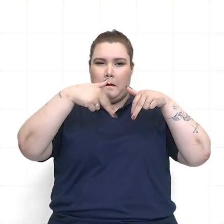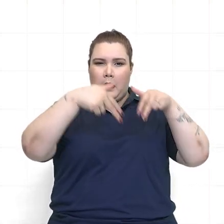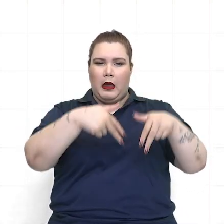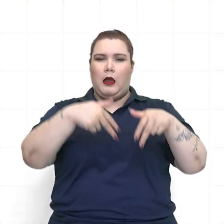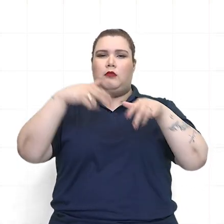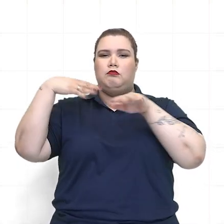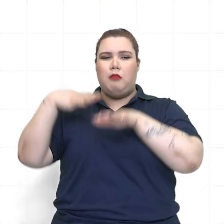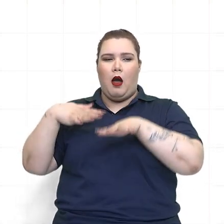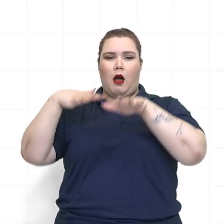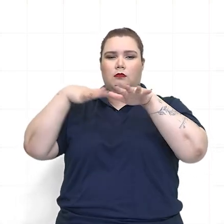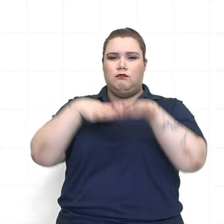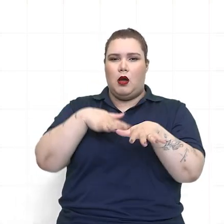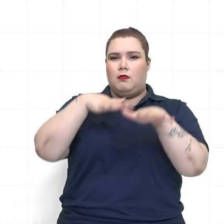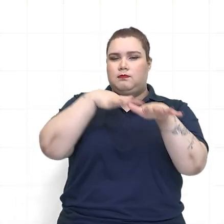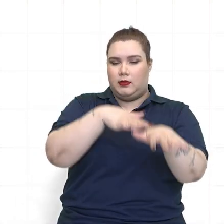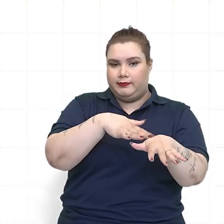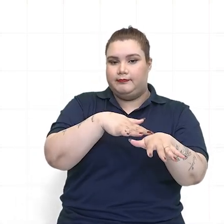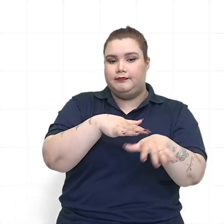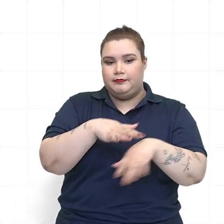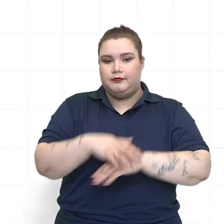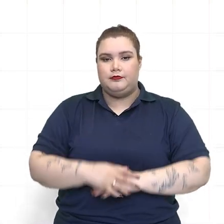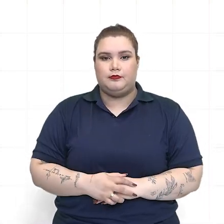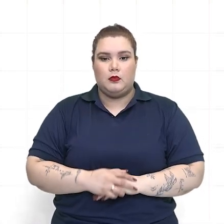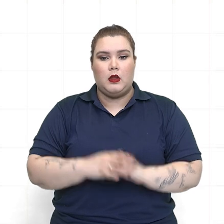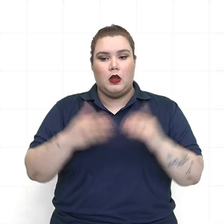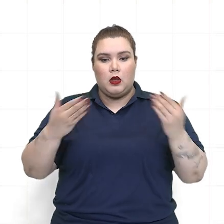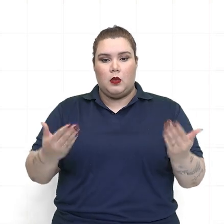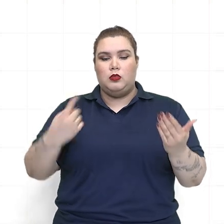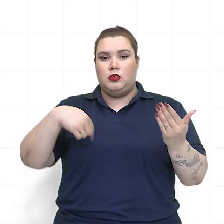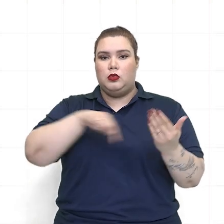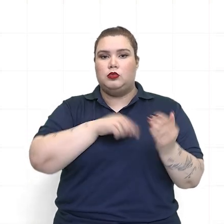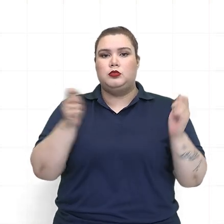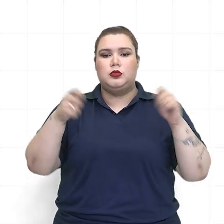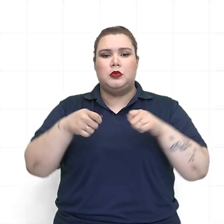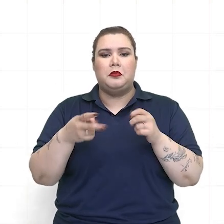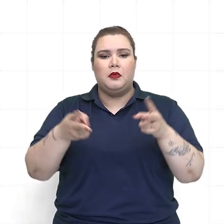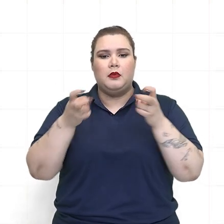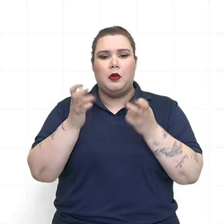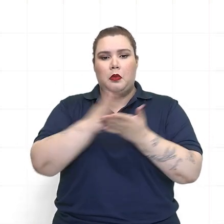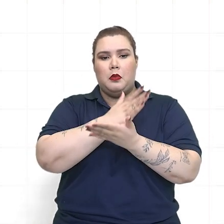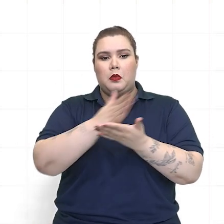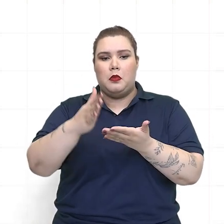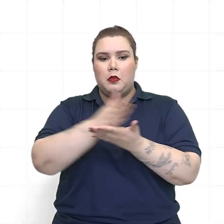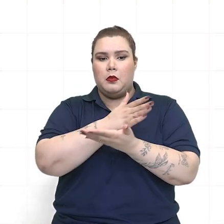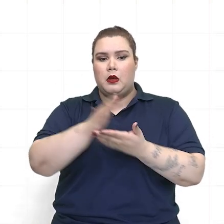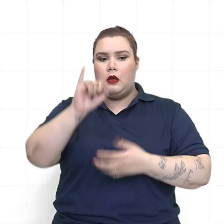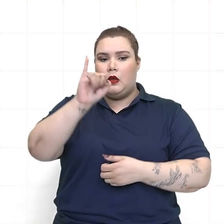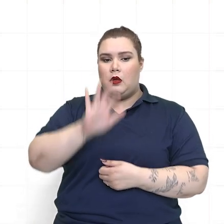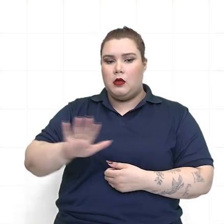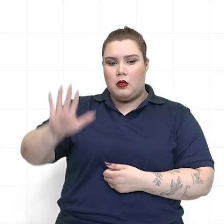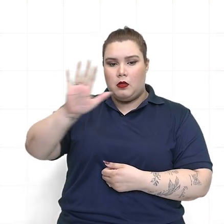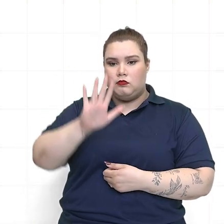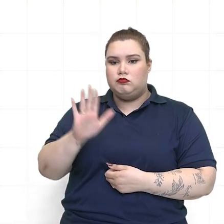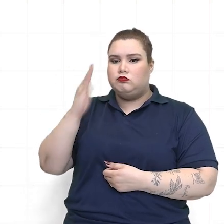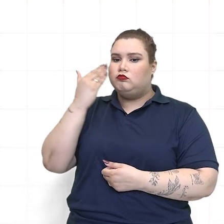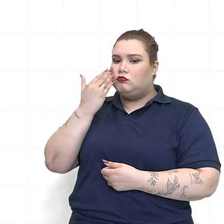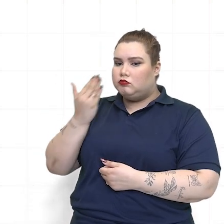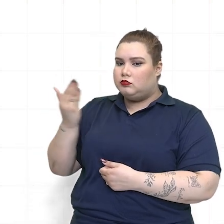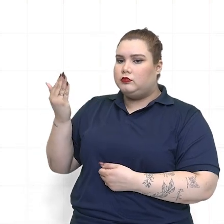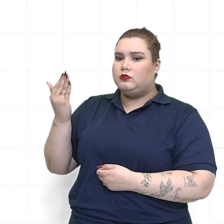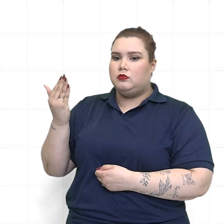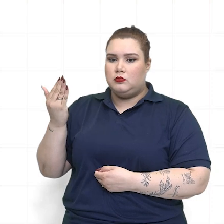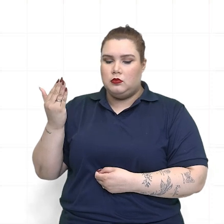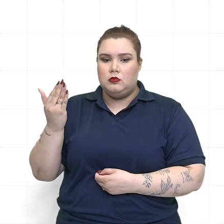pé. E aqui, né, nós podemos verificar algumas imagens, né,